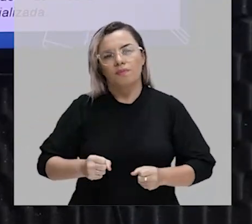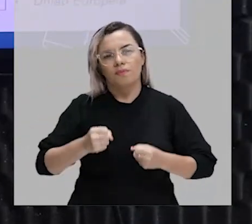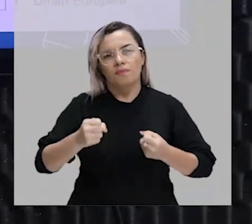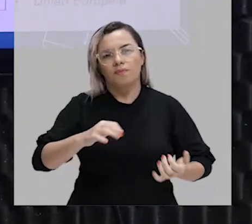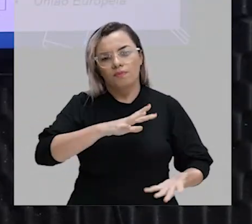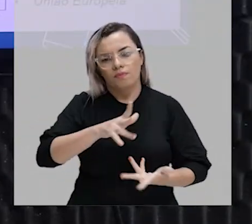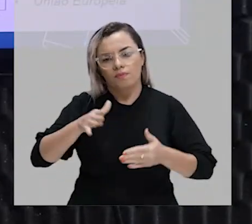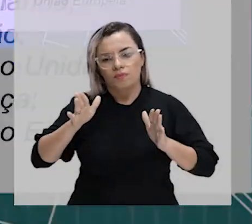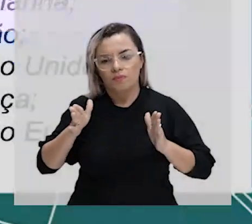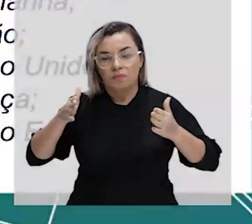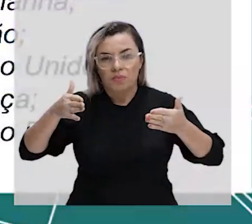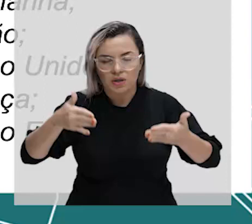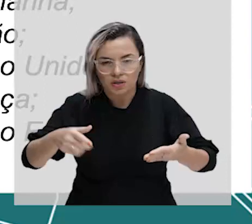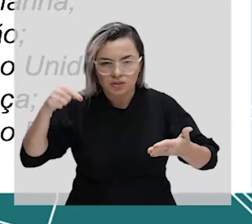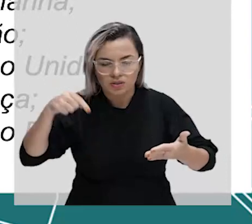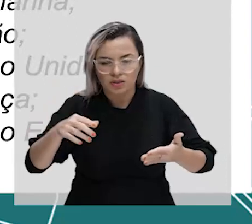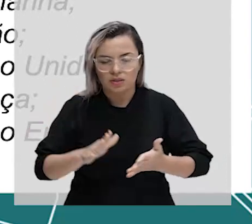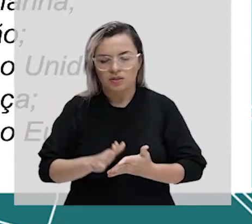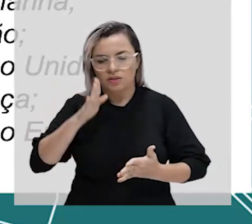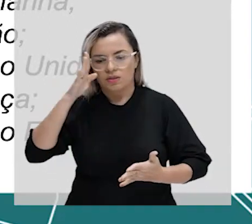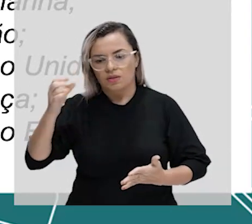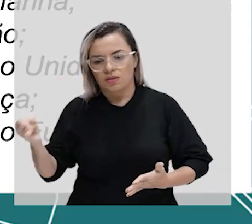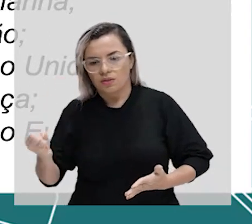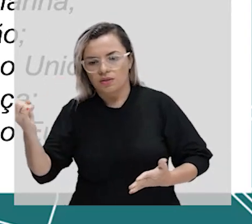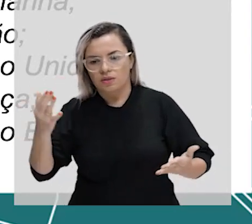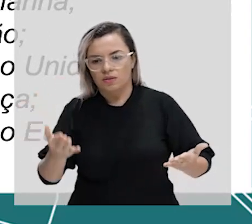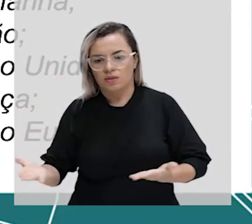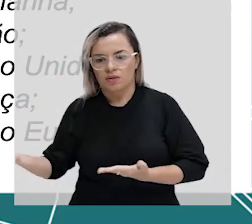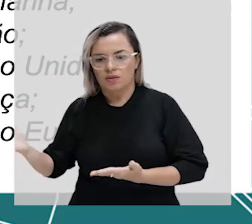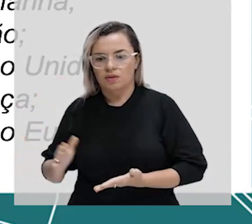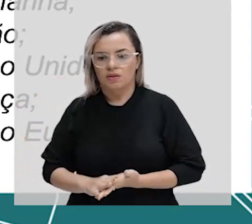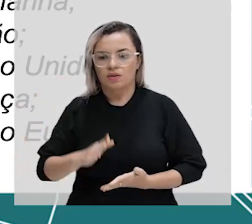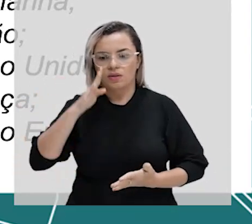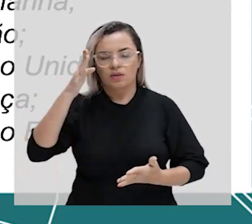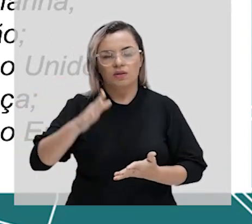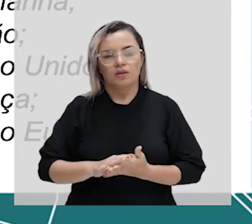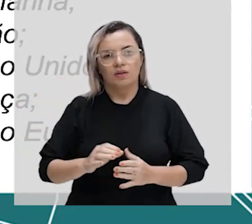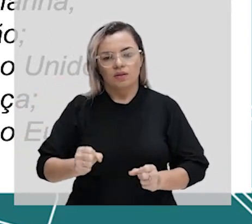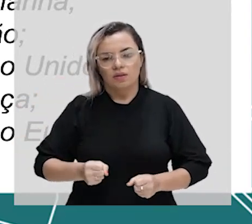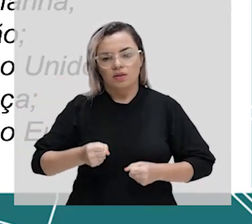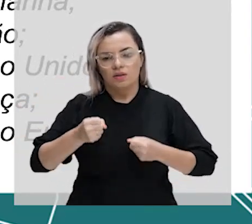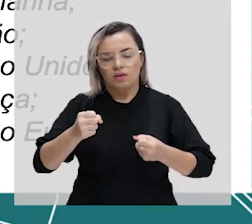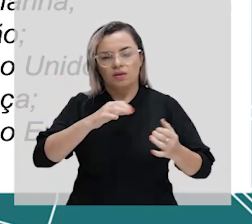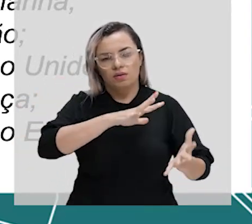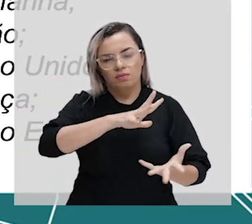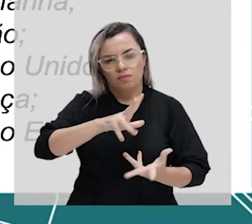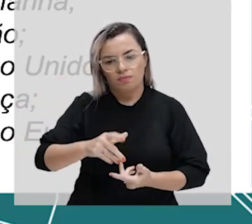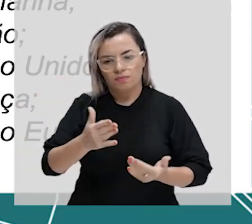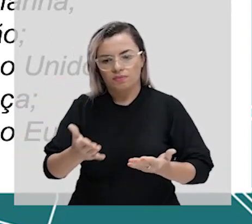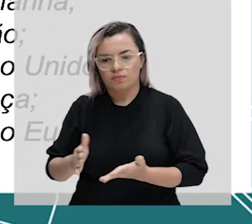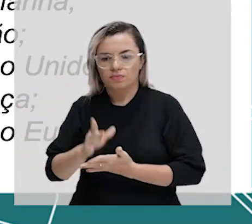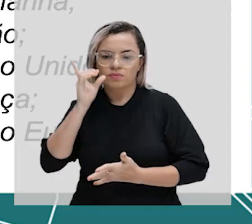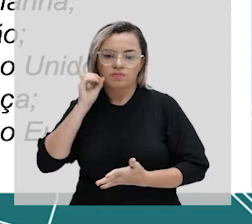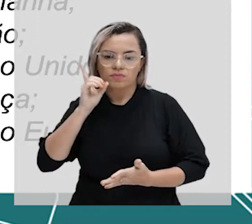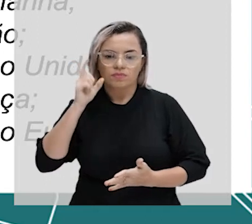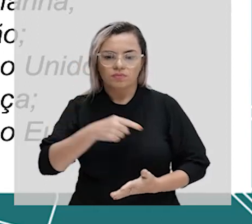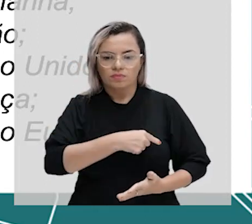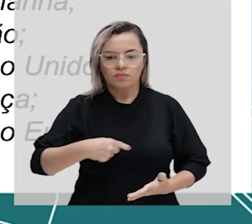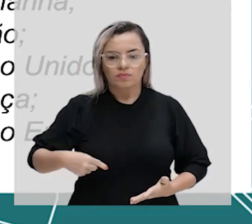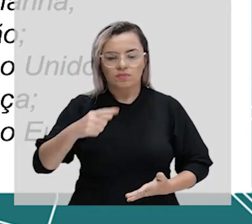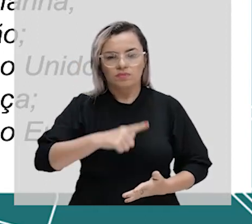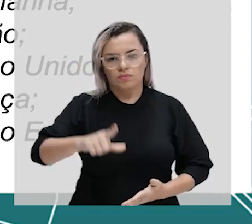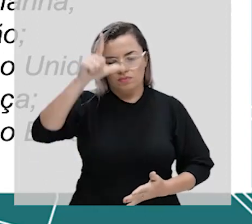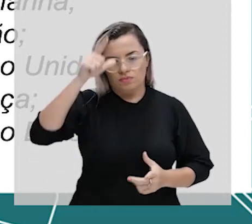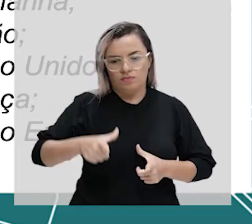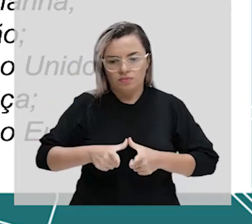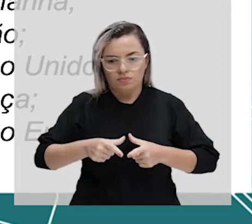centrais. Principais potências mundiais, como eu te disse, Estados Unidos, a China é uma potência global, a Alemanha, o Japão, o Reino